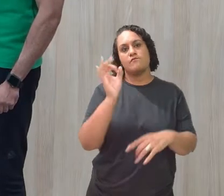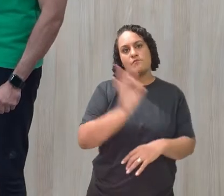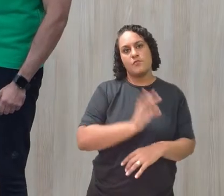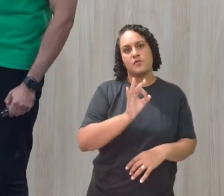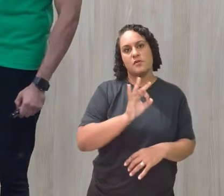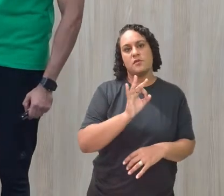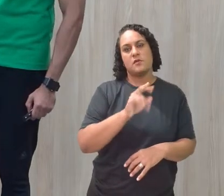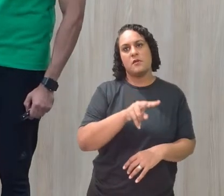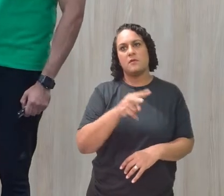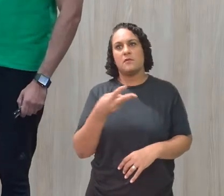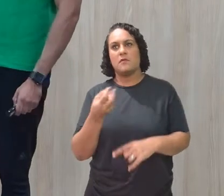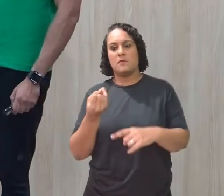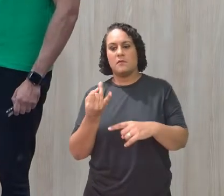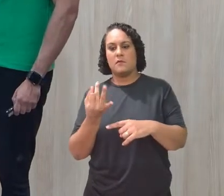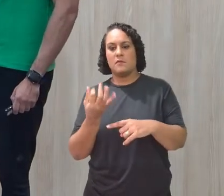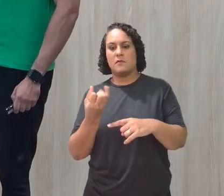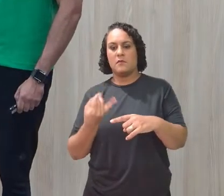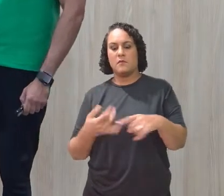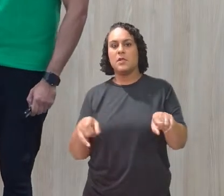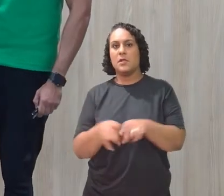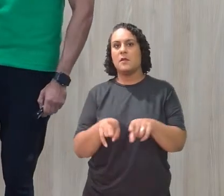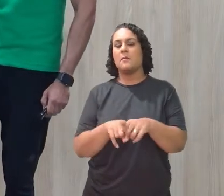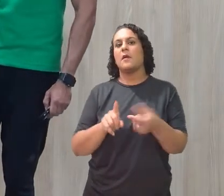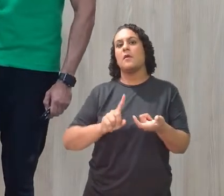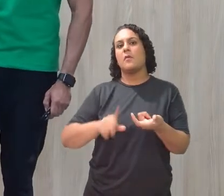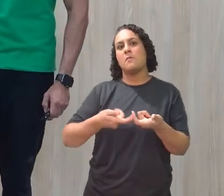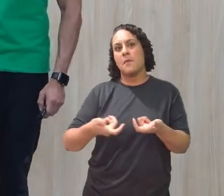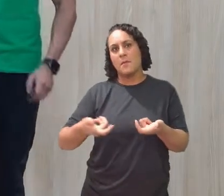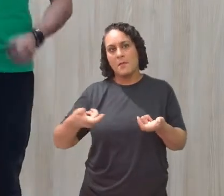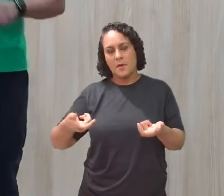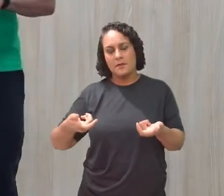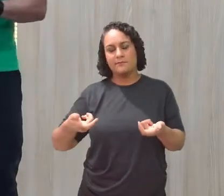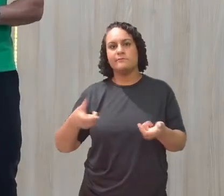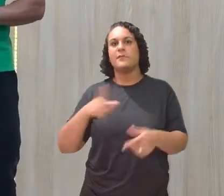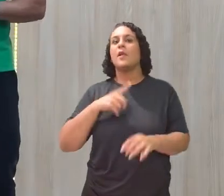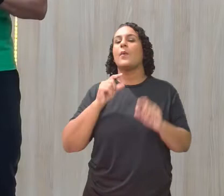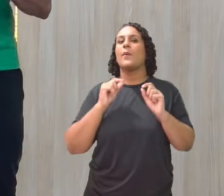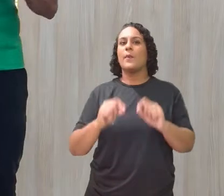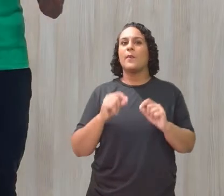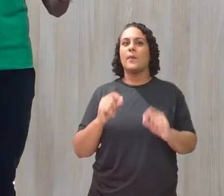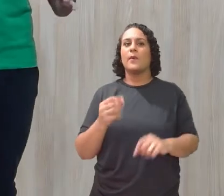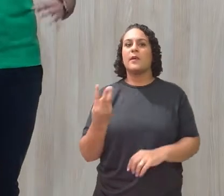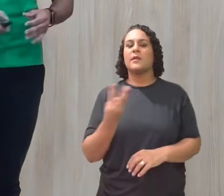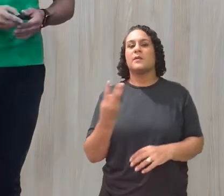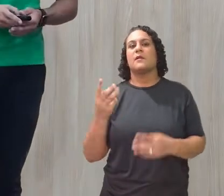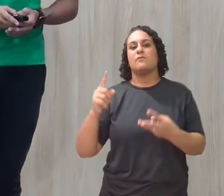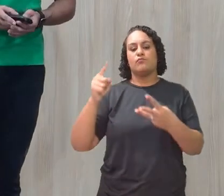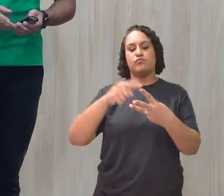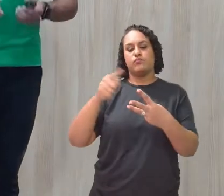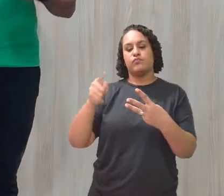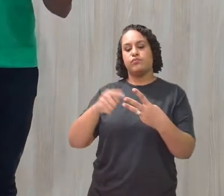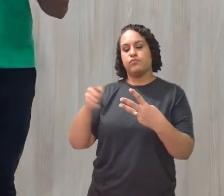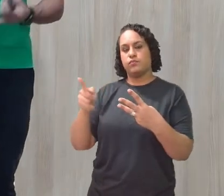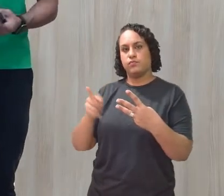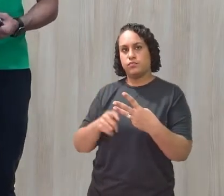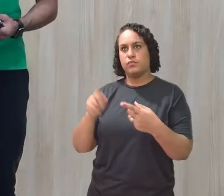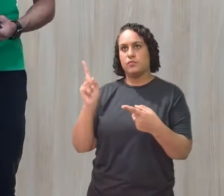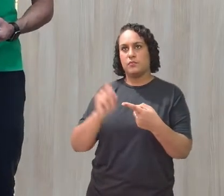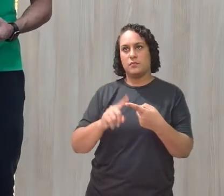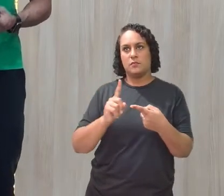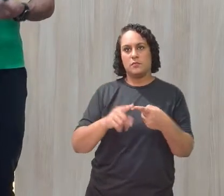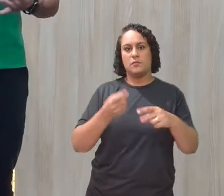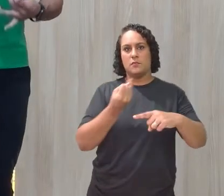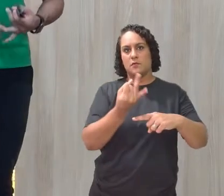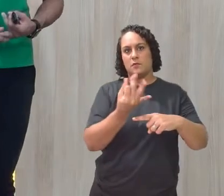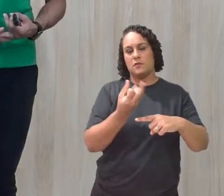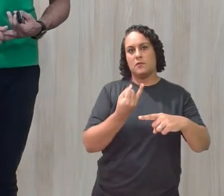porcentagem em uma fração e em um número decimal, certo? Então a gente tem aí 3 tópicos, tá? Um número